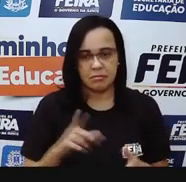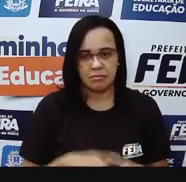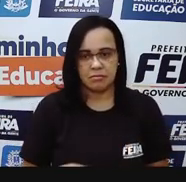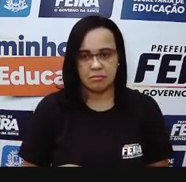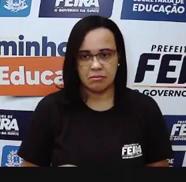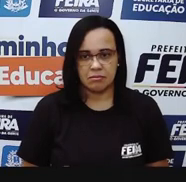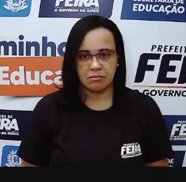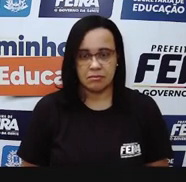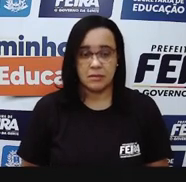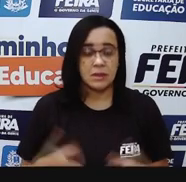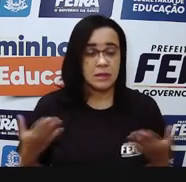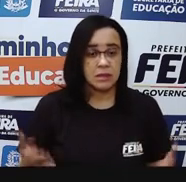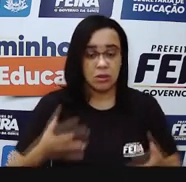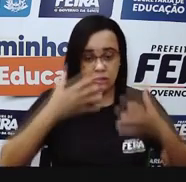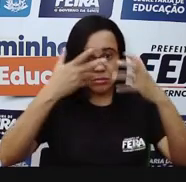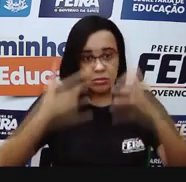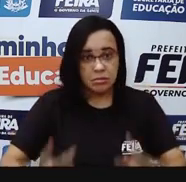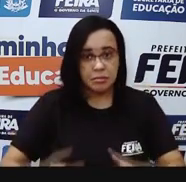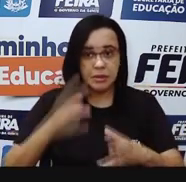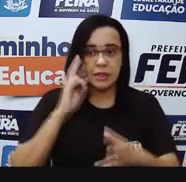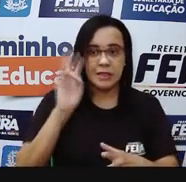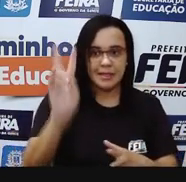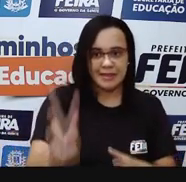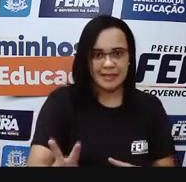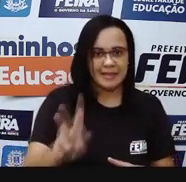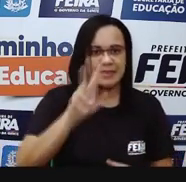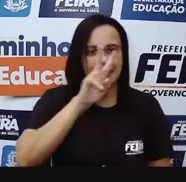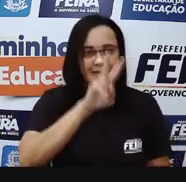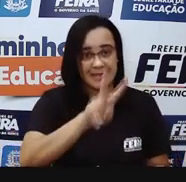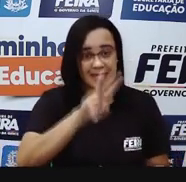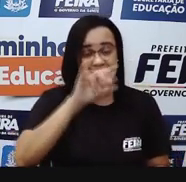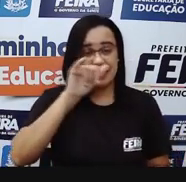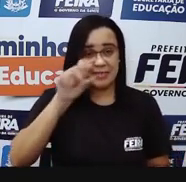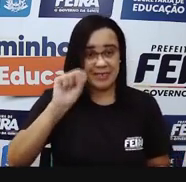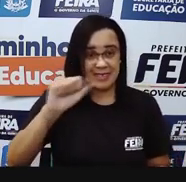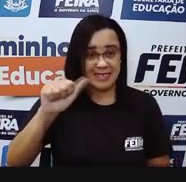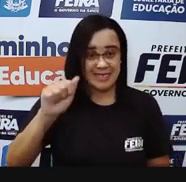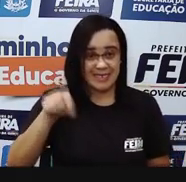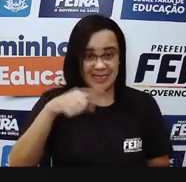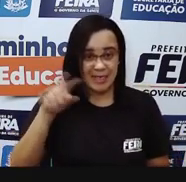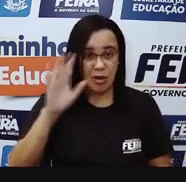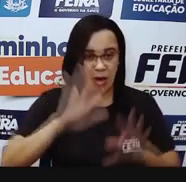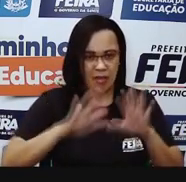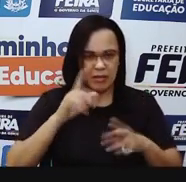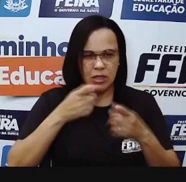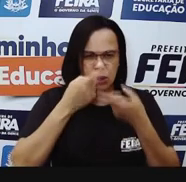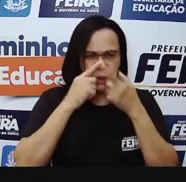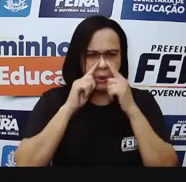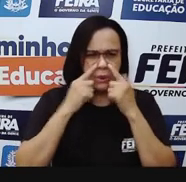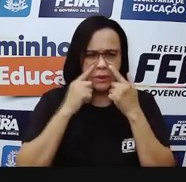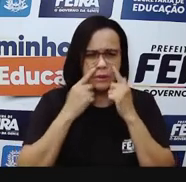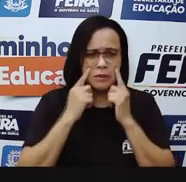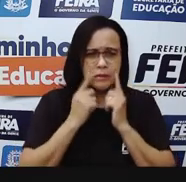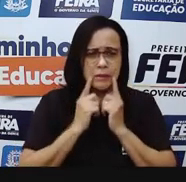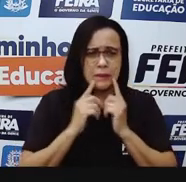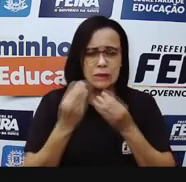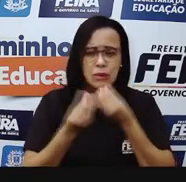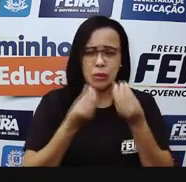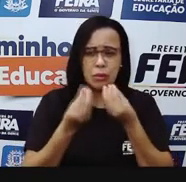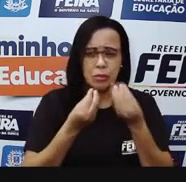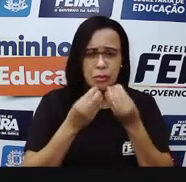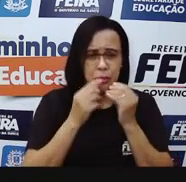Quando a fala da visão própria, por que que a gente chora? Por que que a gente tem as lágrimas? O que que acontece? Lembra que